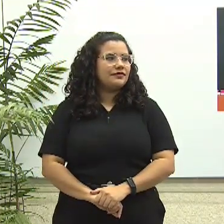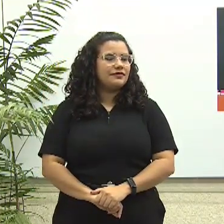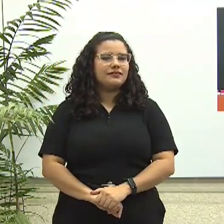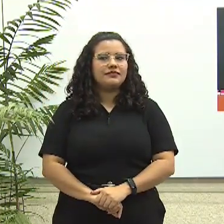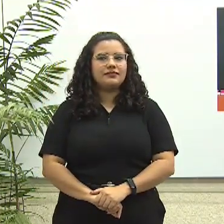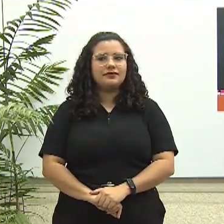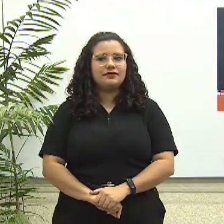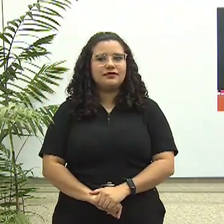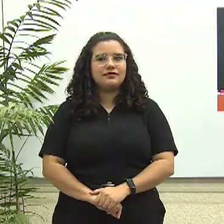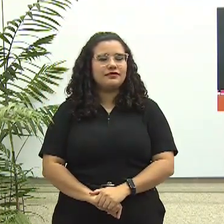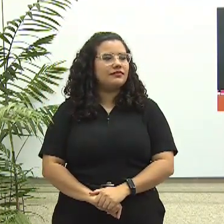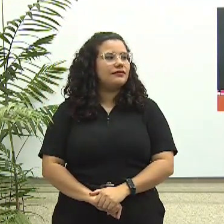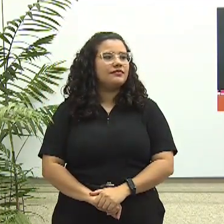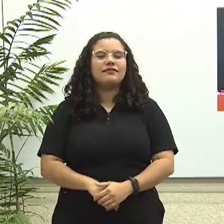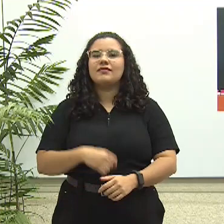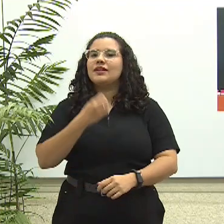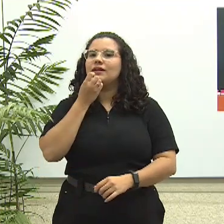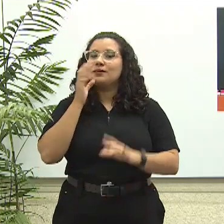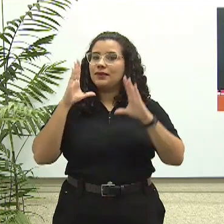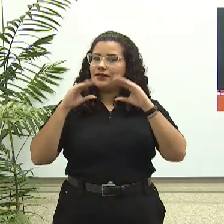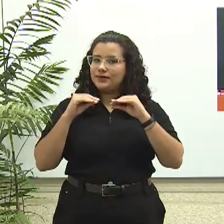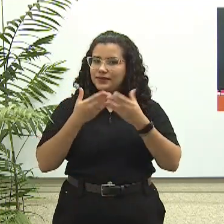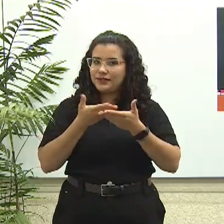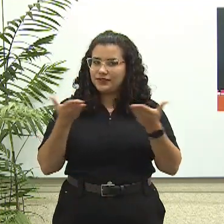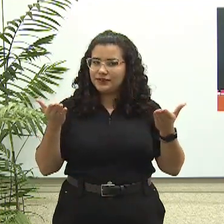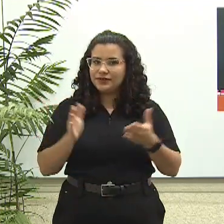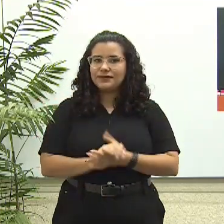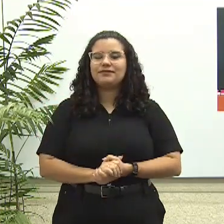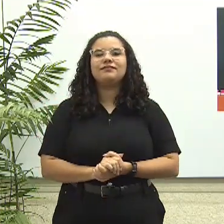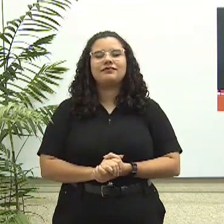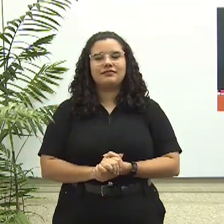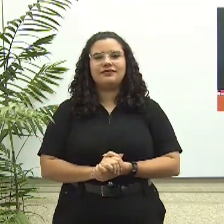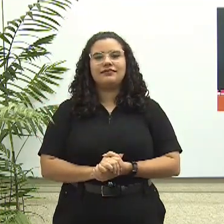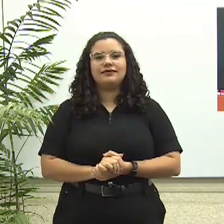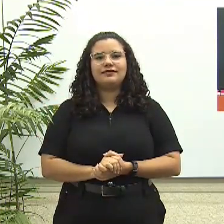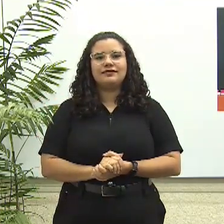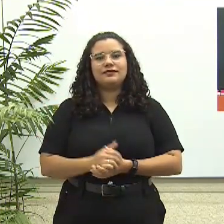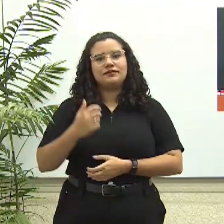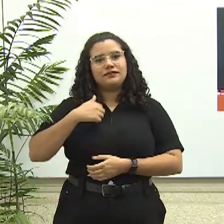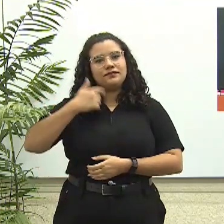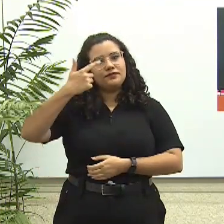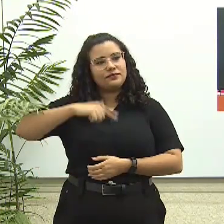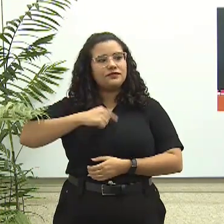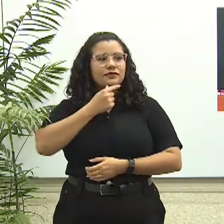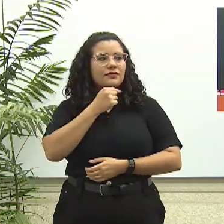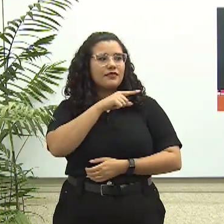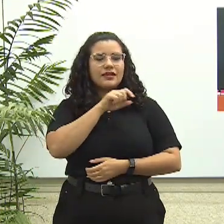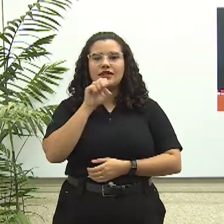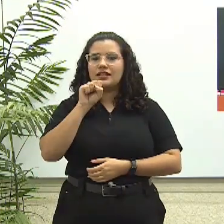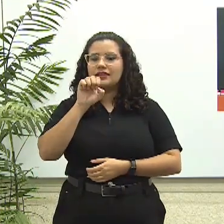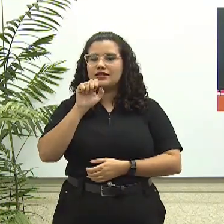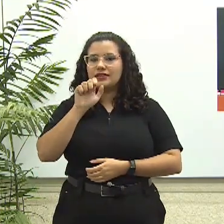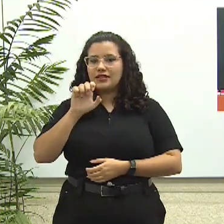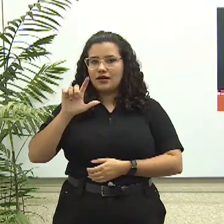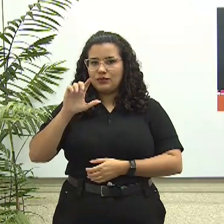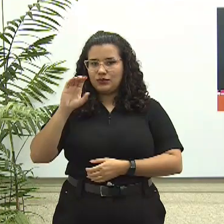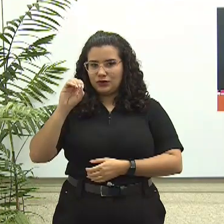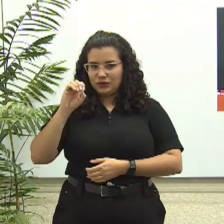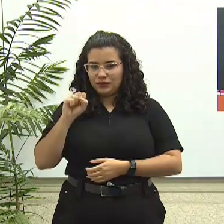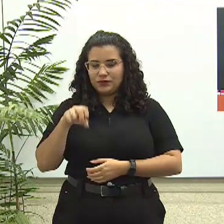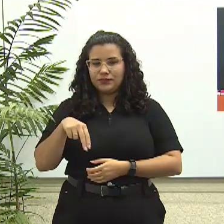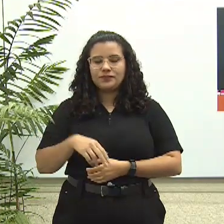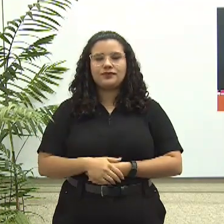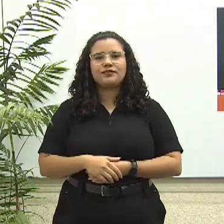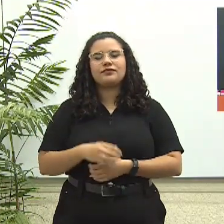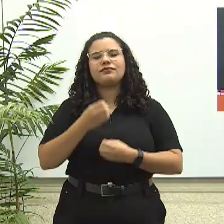nós boa noite pessoal eh repito aqui as palavras do cels muito bom receber vocês aqui